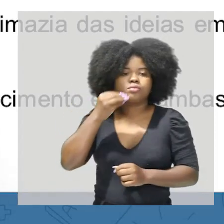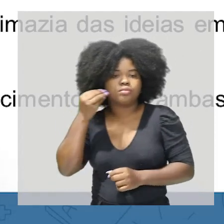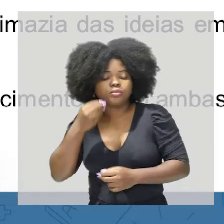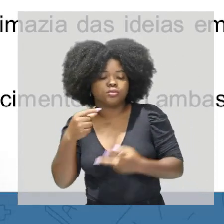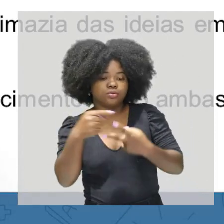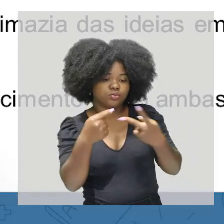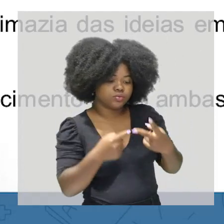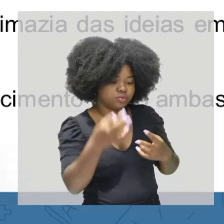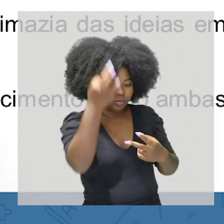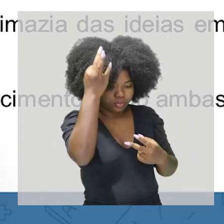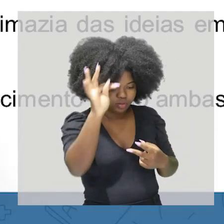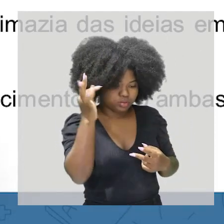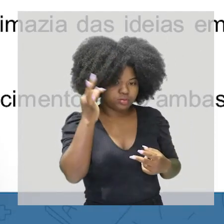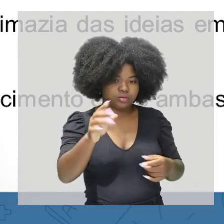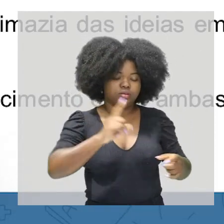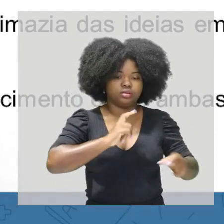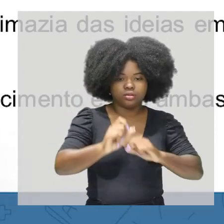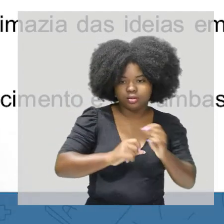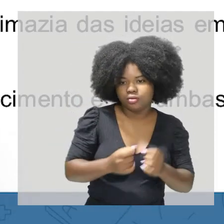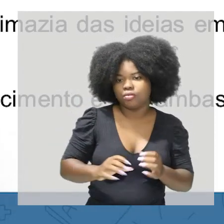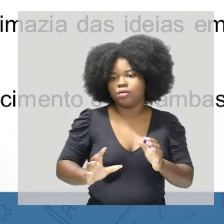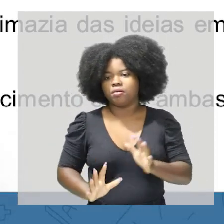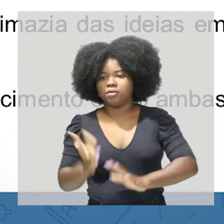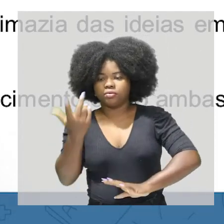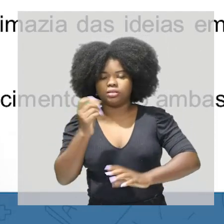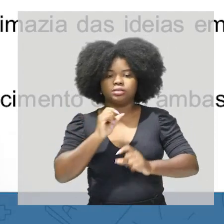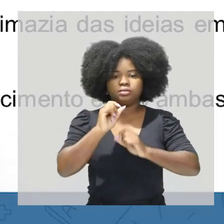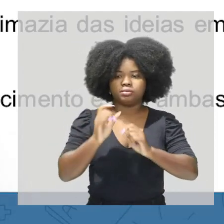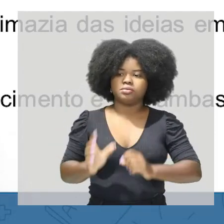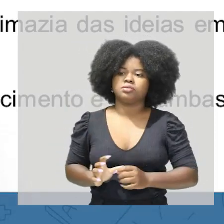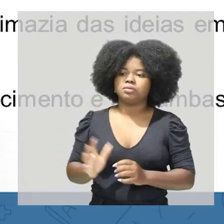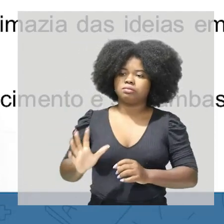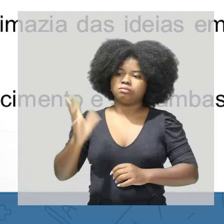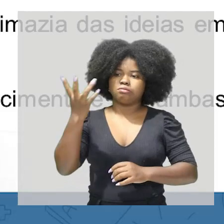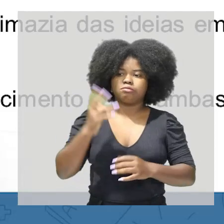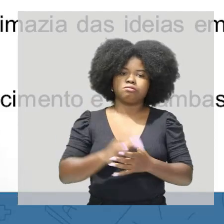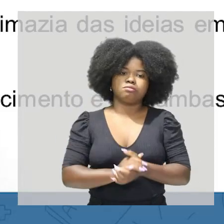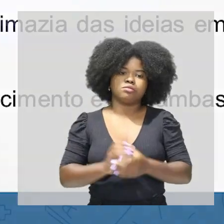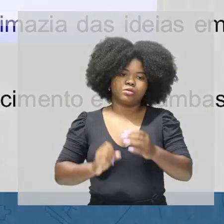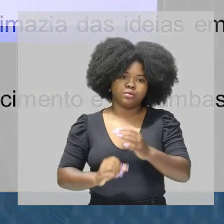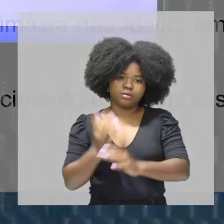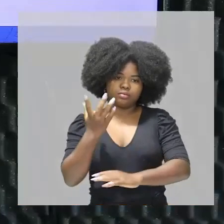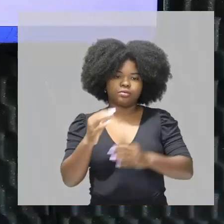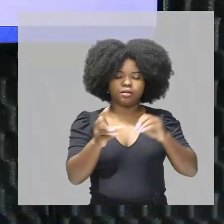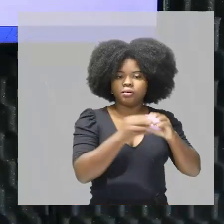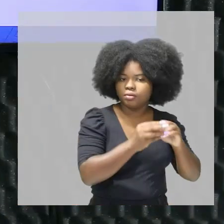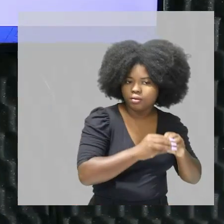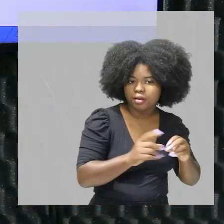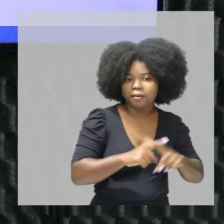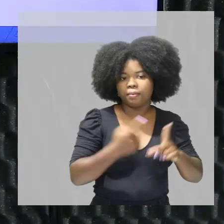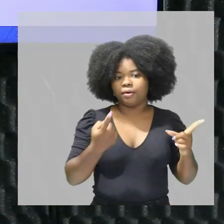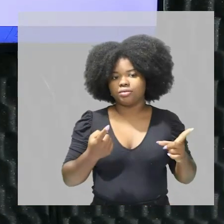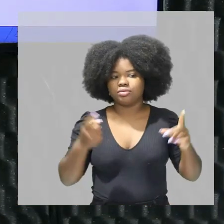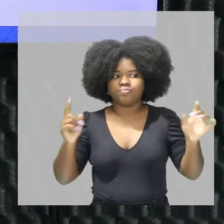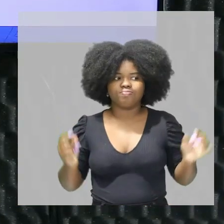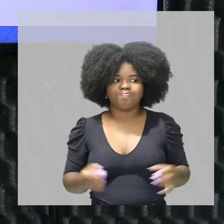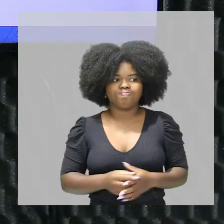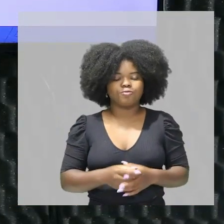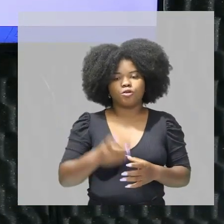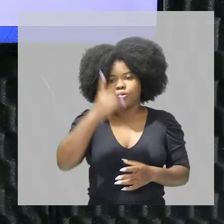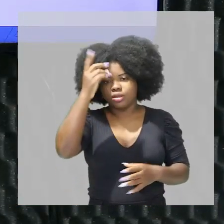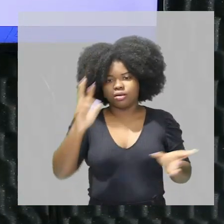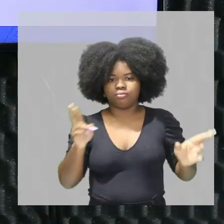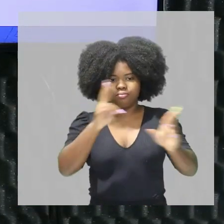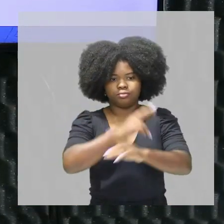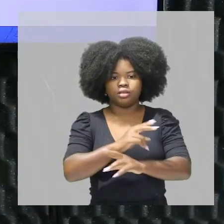duas teorias que falam da origem do conhecimento mas de maneiras Opostas certo então o